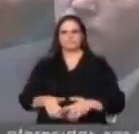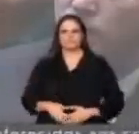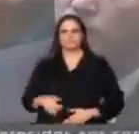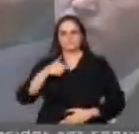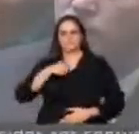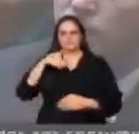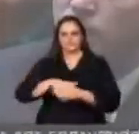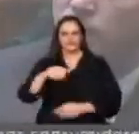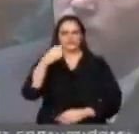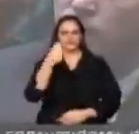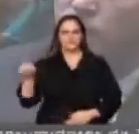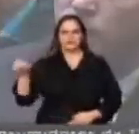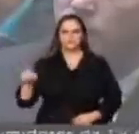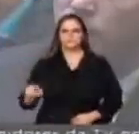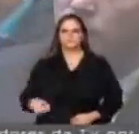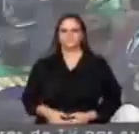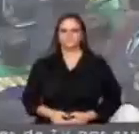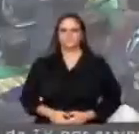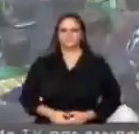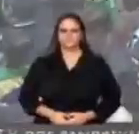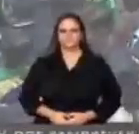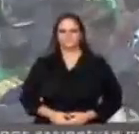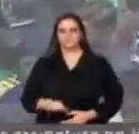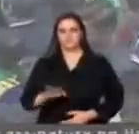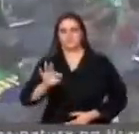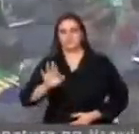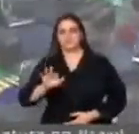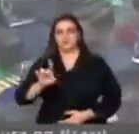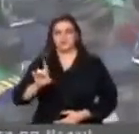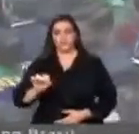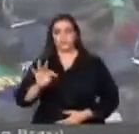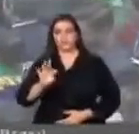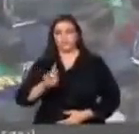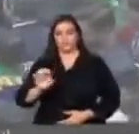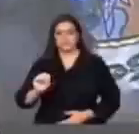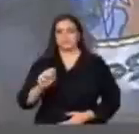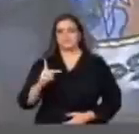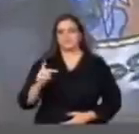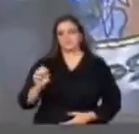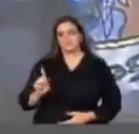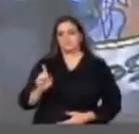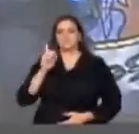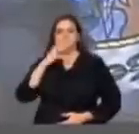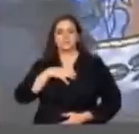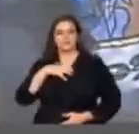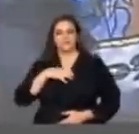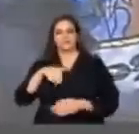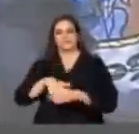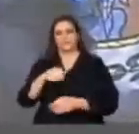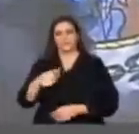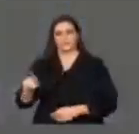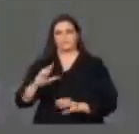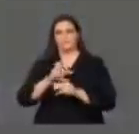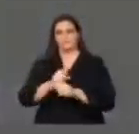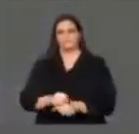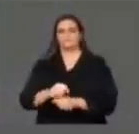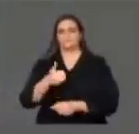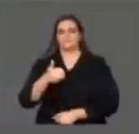presidente, não. Deputado Fernando Torres, do PSD da Bahia, votou não,